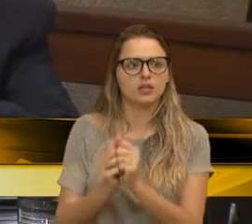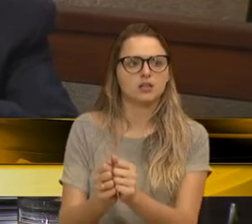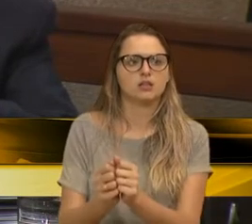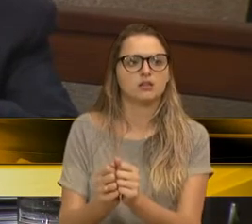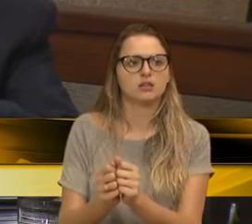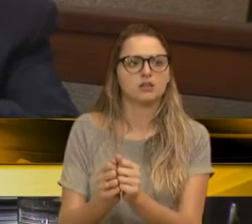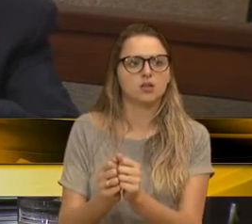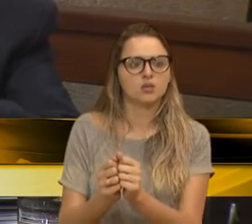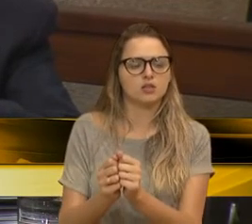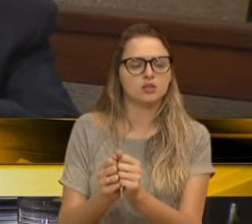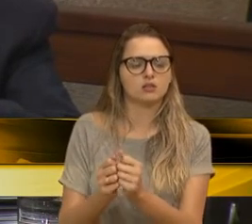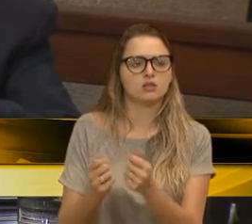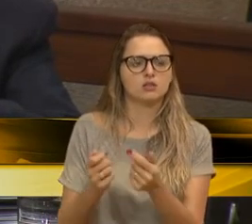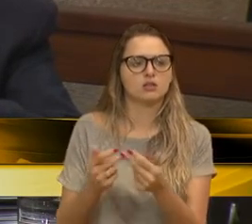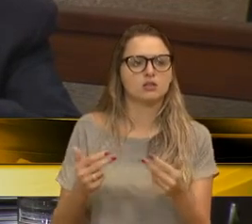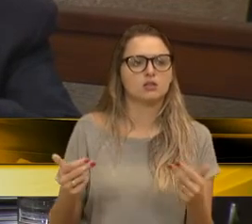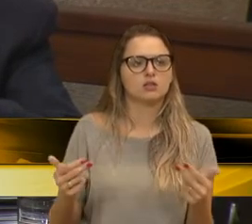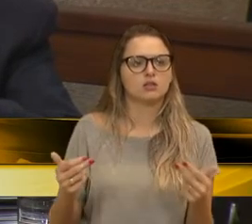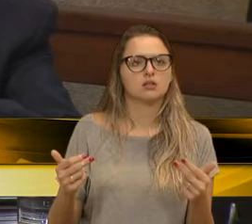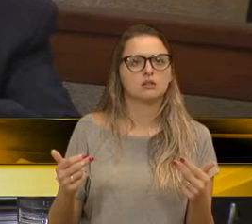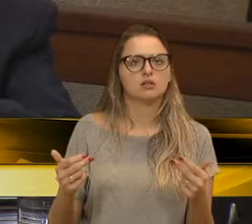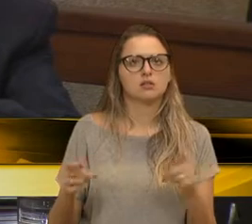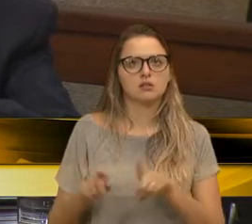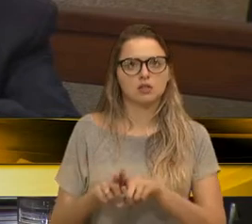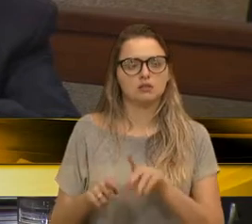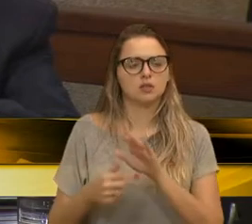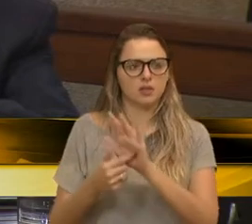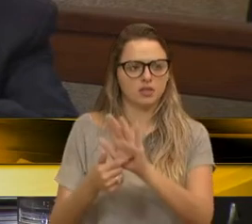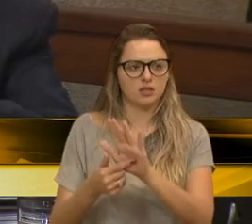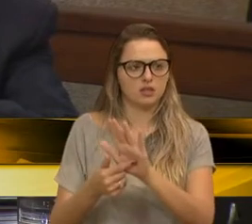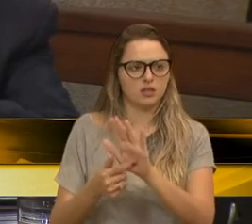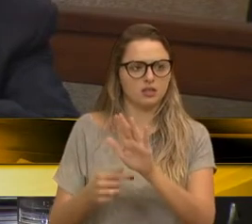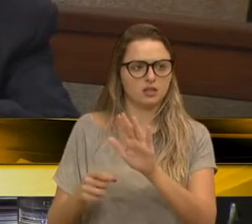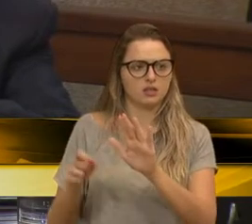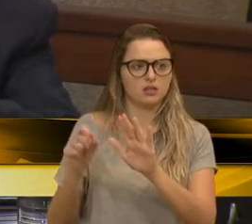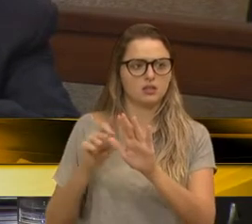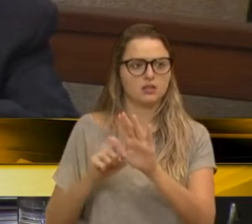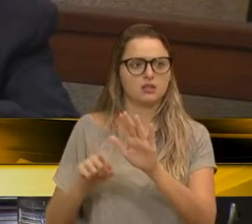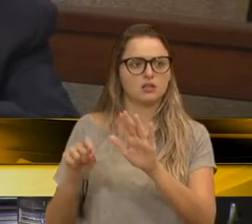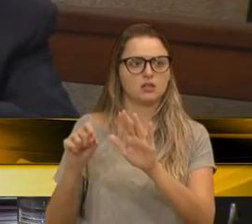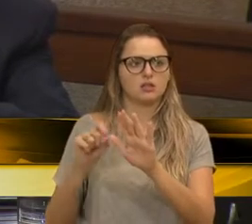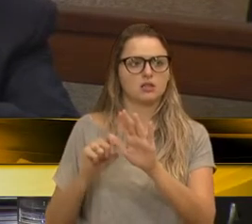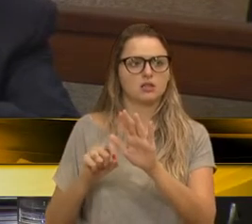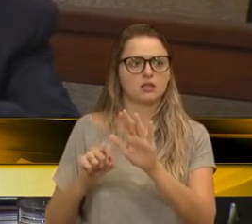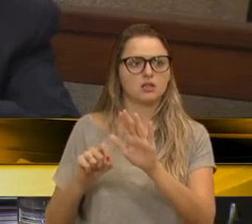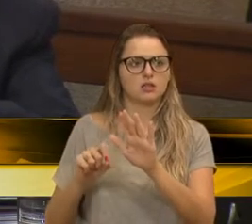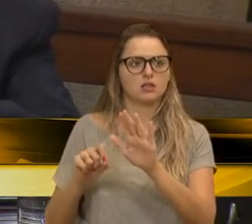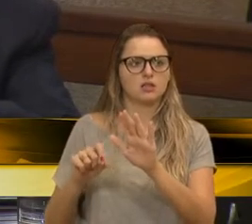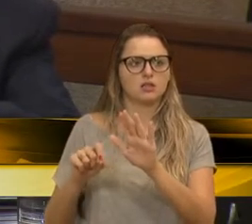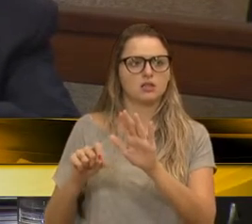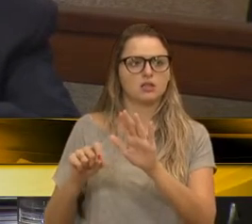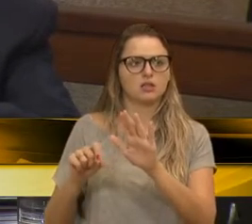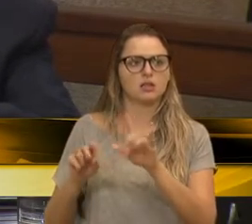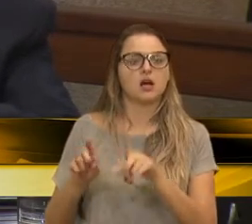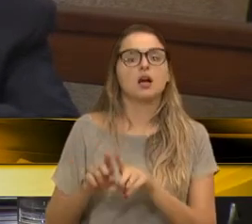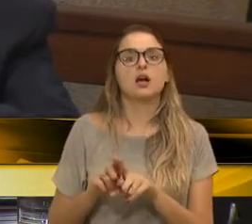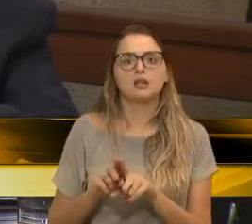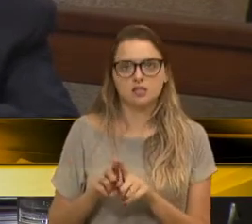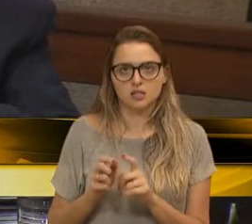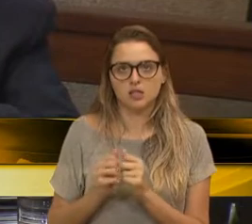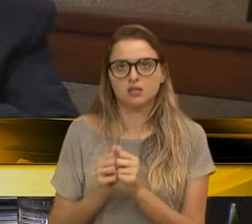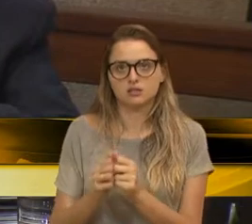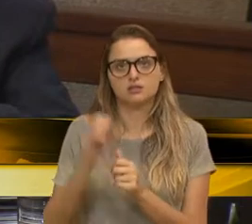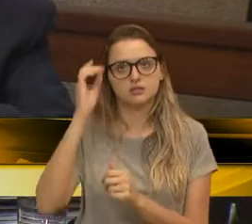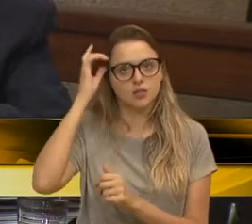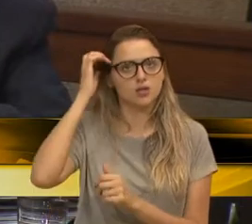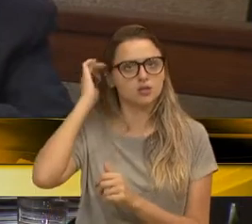ao longo de muitas décadas foi sacado o fundo para construir Itaipu, Rio-Niterói. Quantas obras nesse